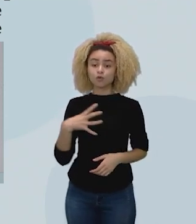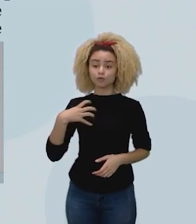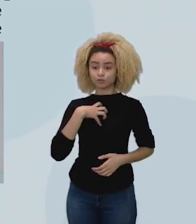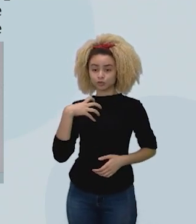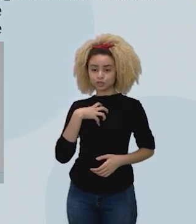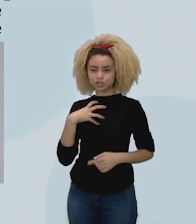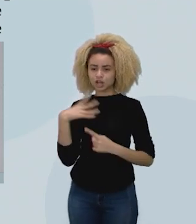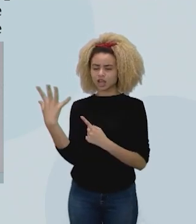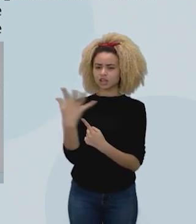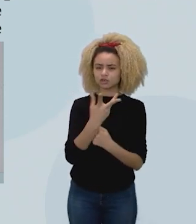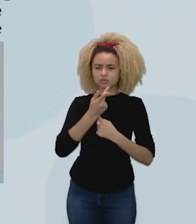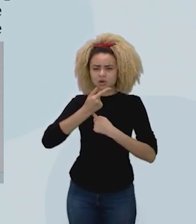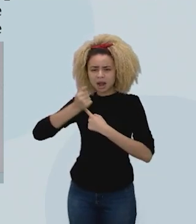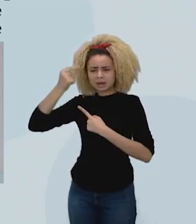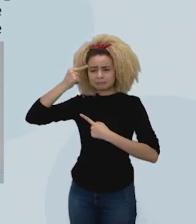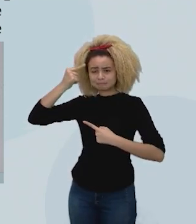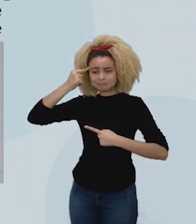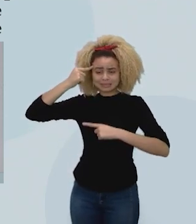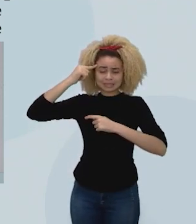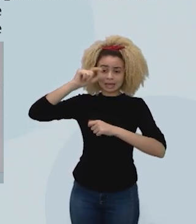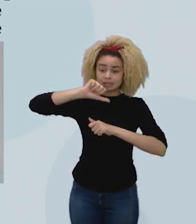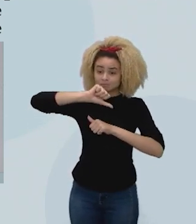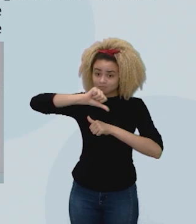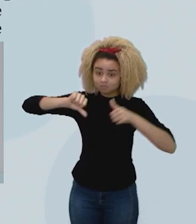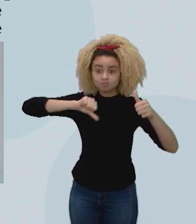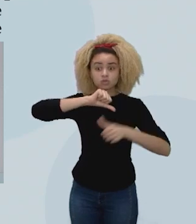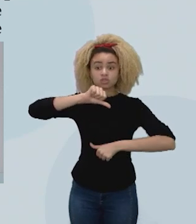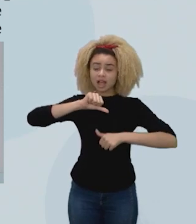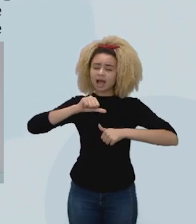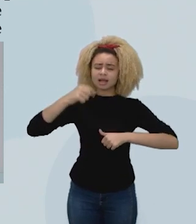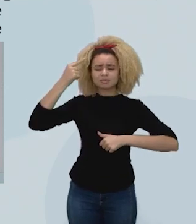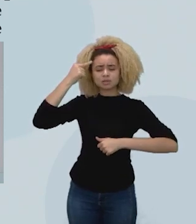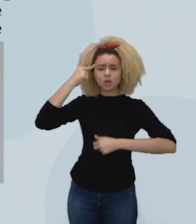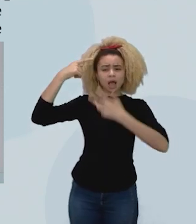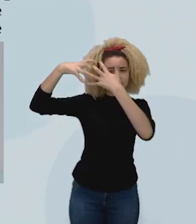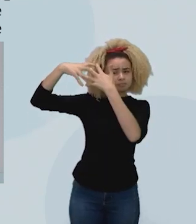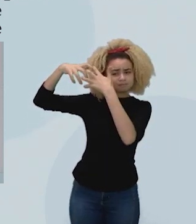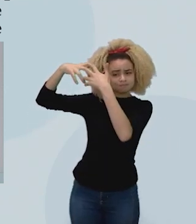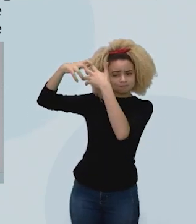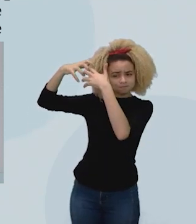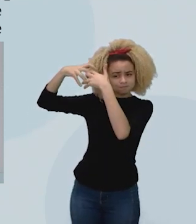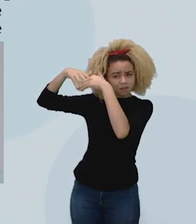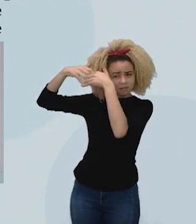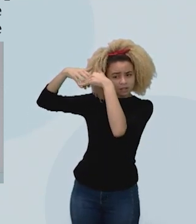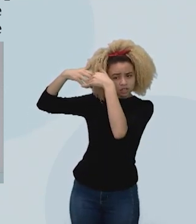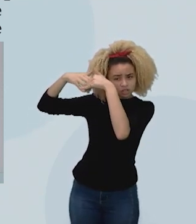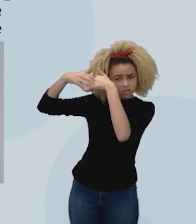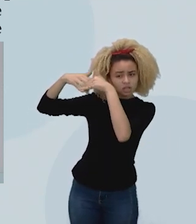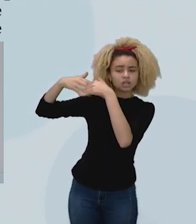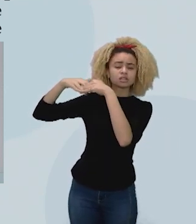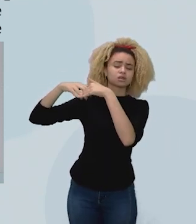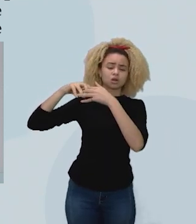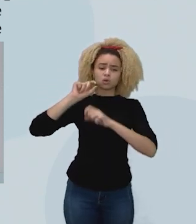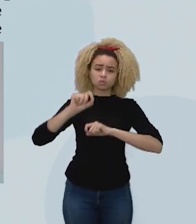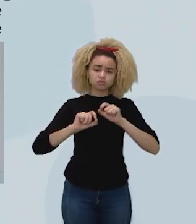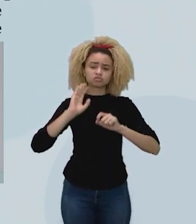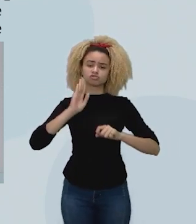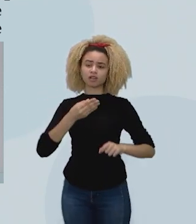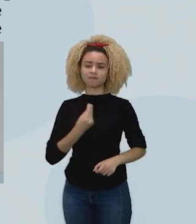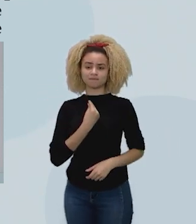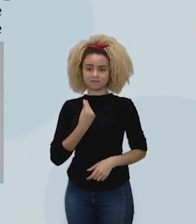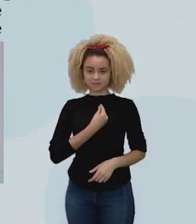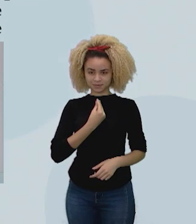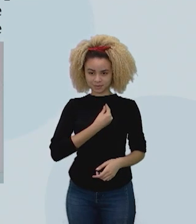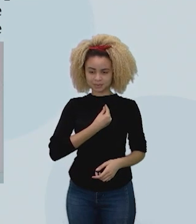fazer arte, de se pensar arte e de fazer com que as pessoas refletissem, né, dentro daquilo que elas estavam ali vivenciando, tá